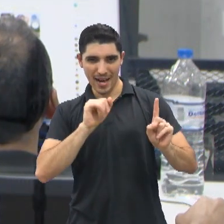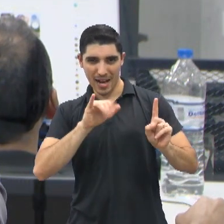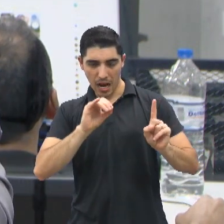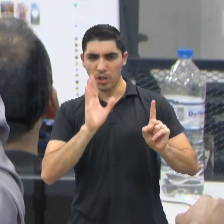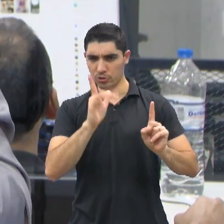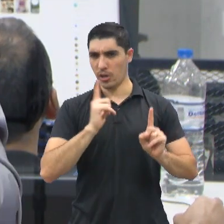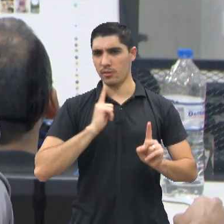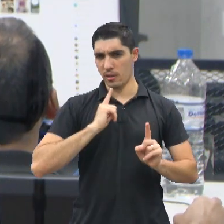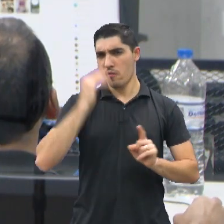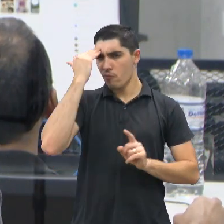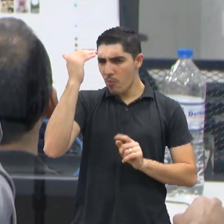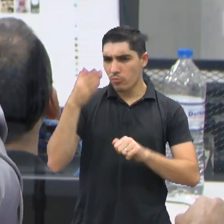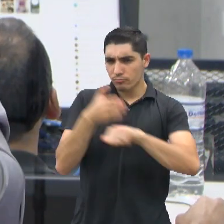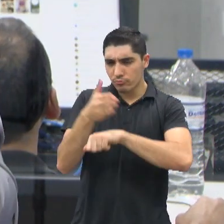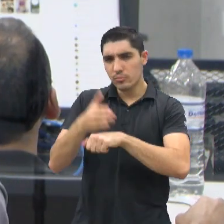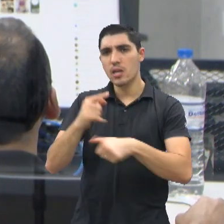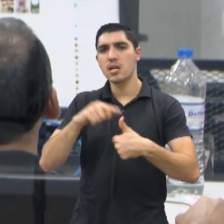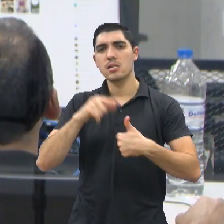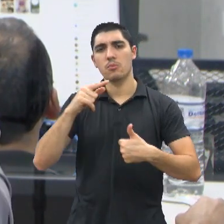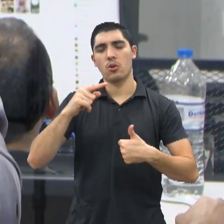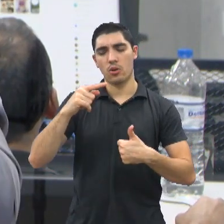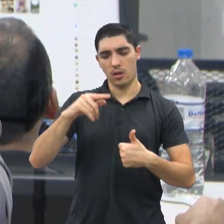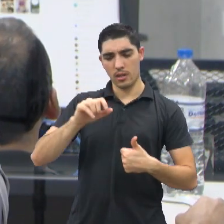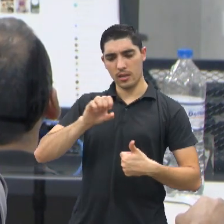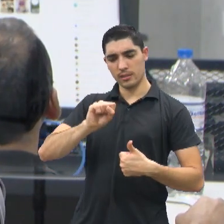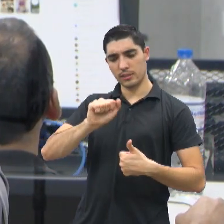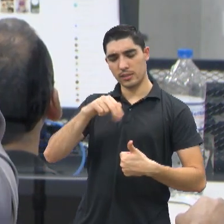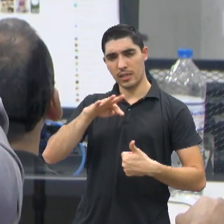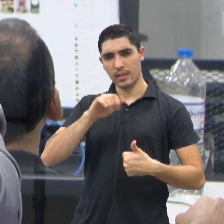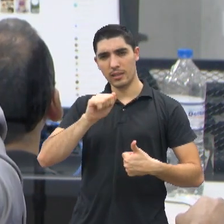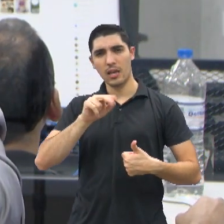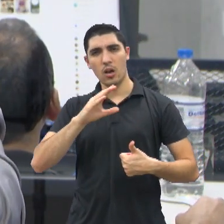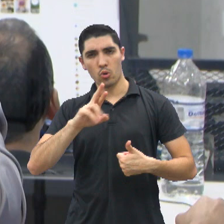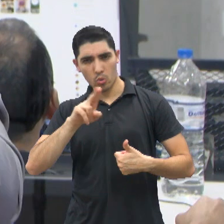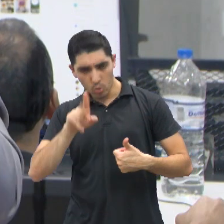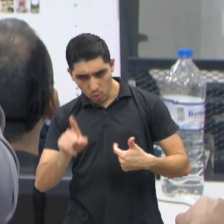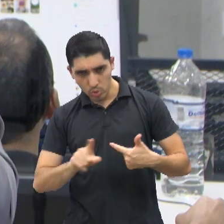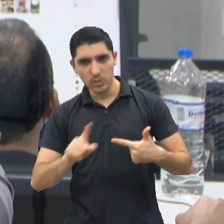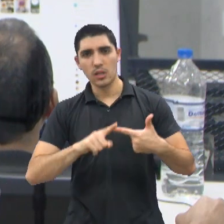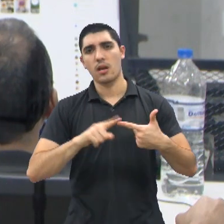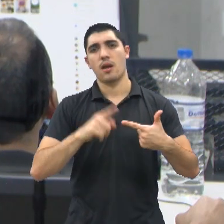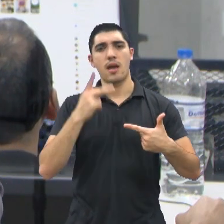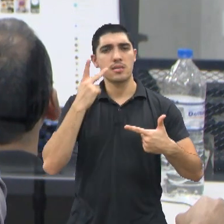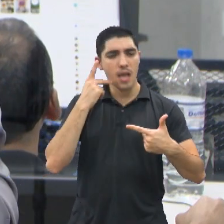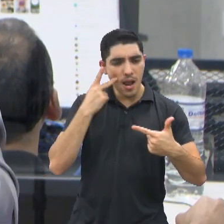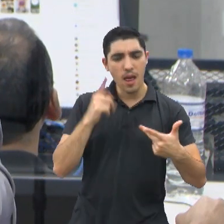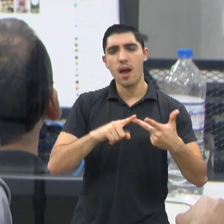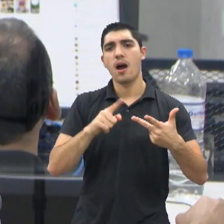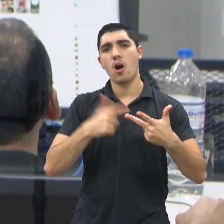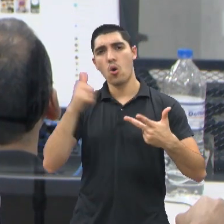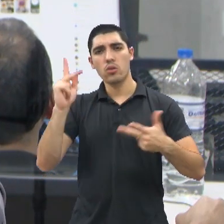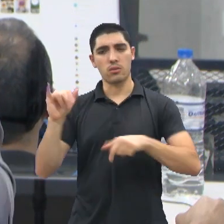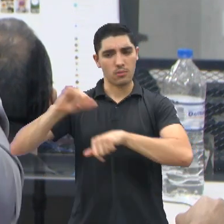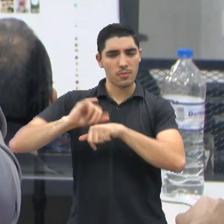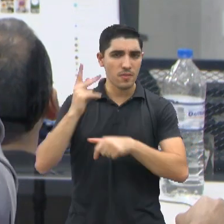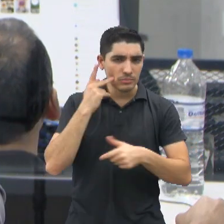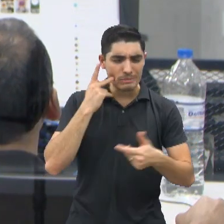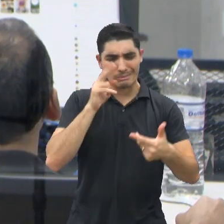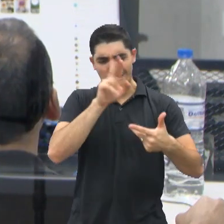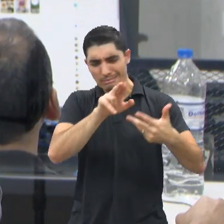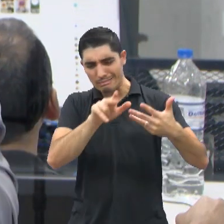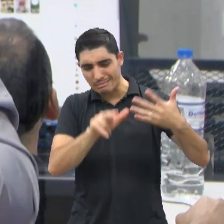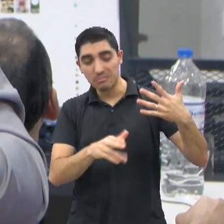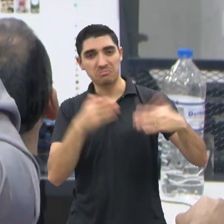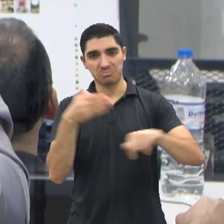aqui do Brasil como Santa Cruz Náutico Guarani Ceará e Fortaleza o último trabalho de